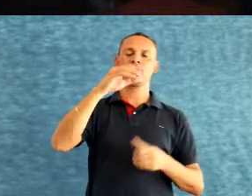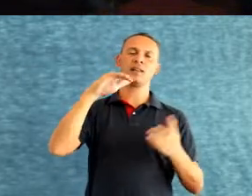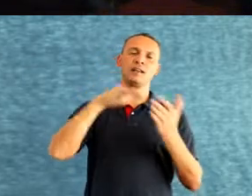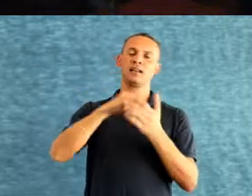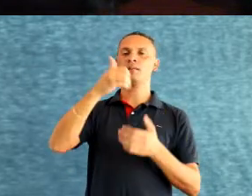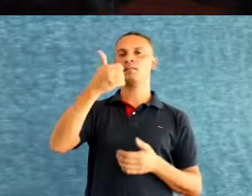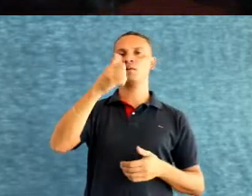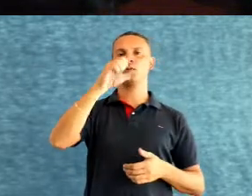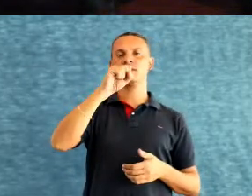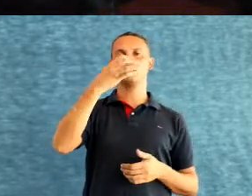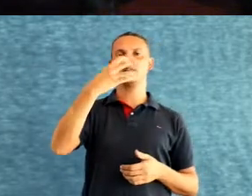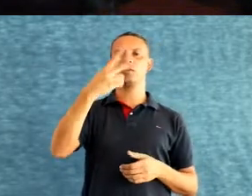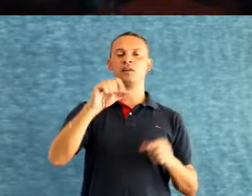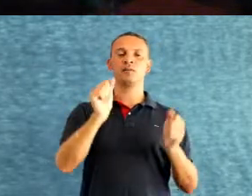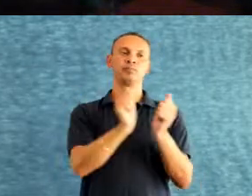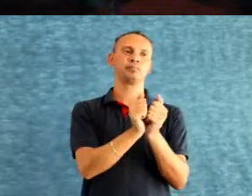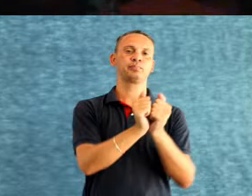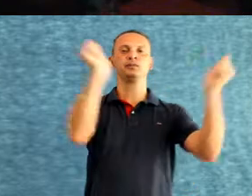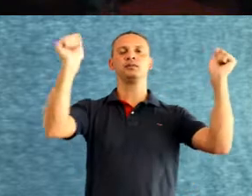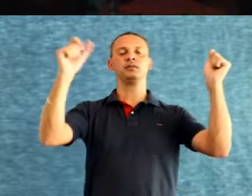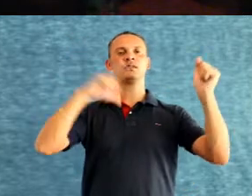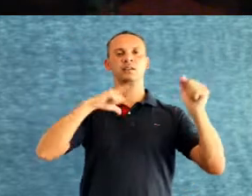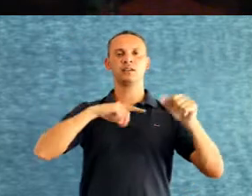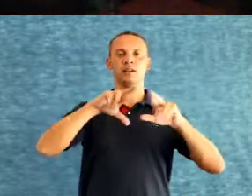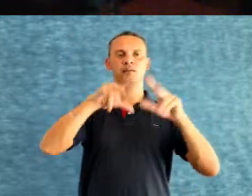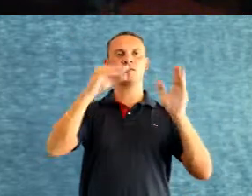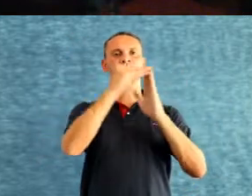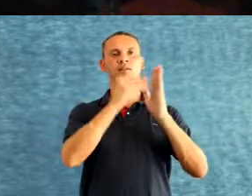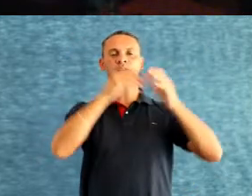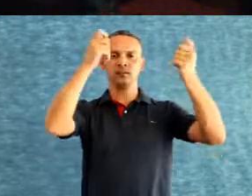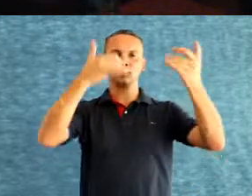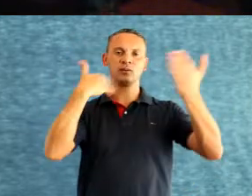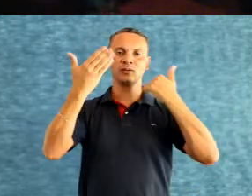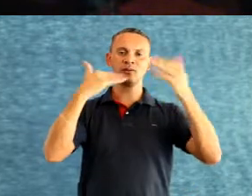abolicionismo. Eu encontrei notícias, notas, mas não encontrei